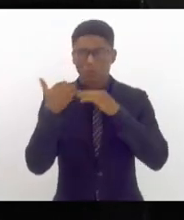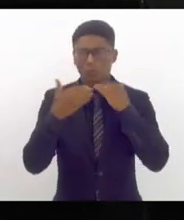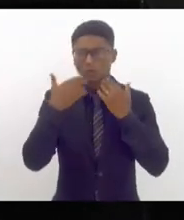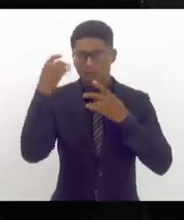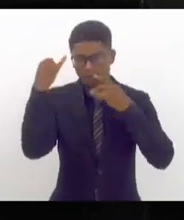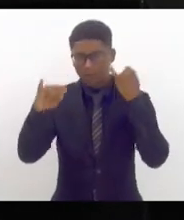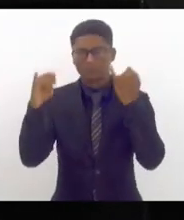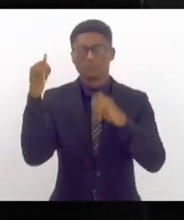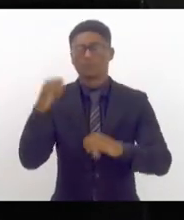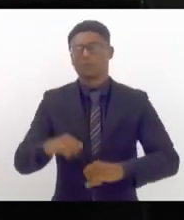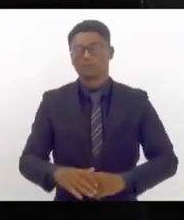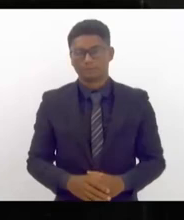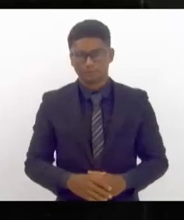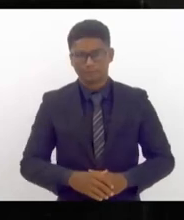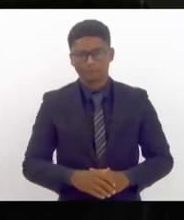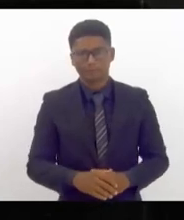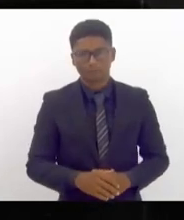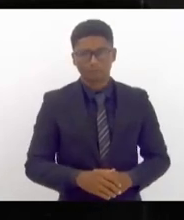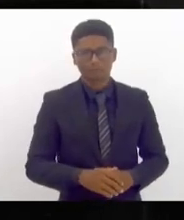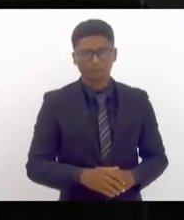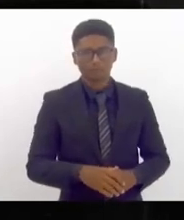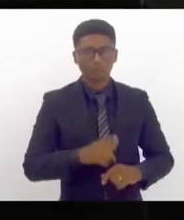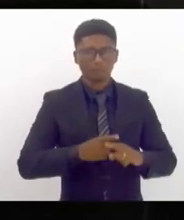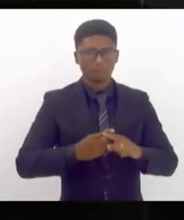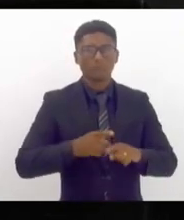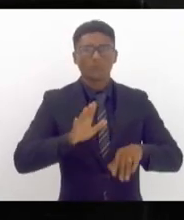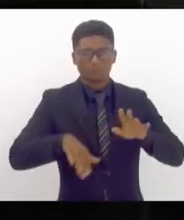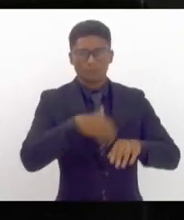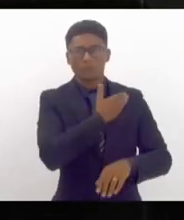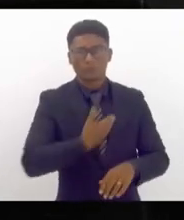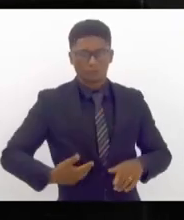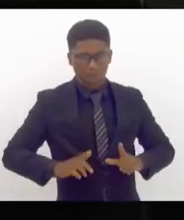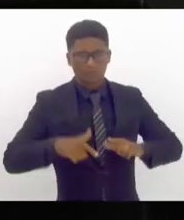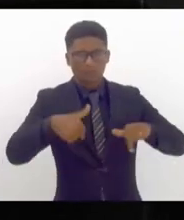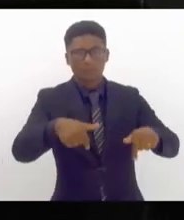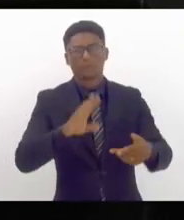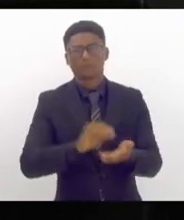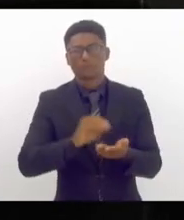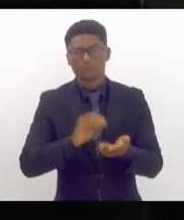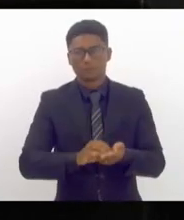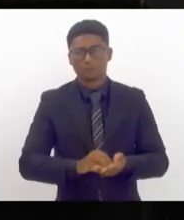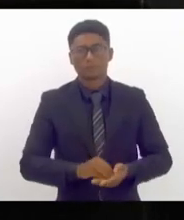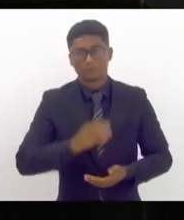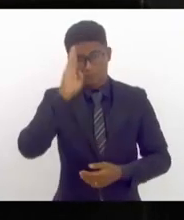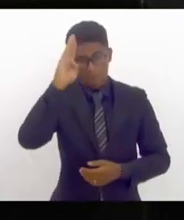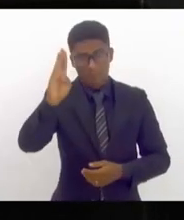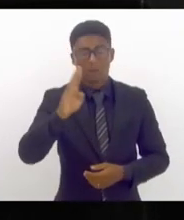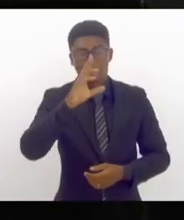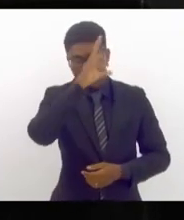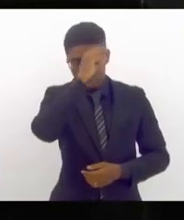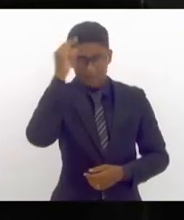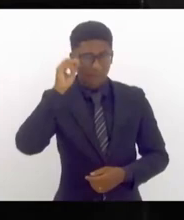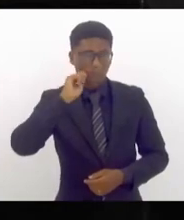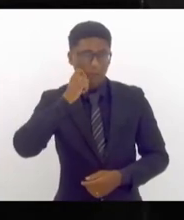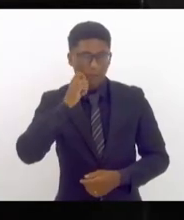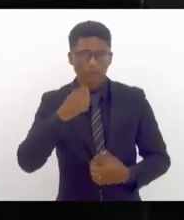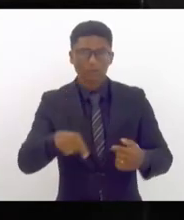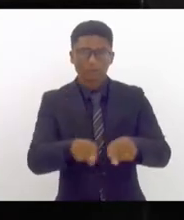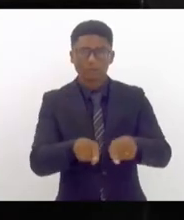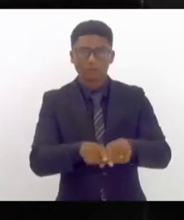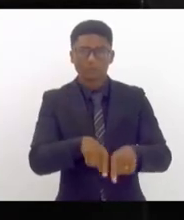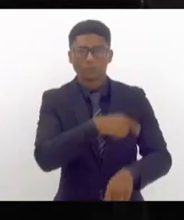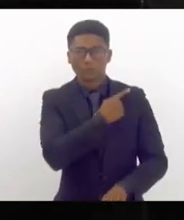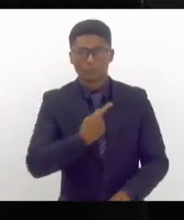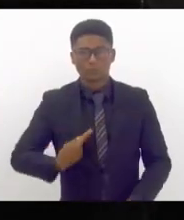da omissão do poder público, em especial da omissão do prefeito Eduardo Paes e da omissão